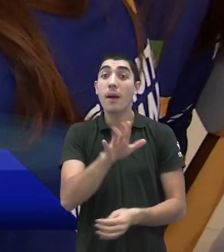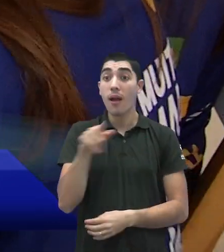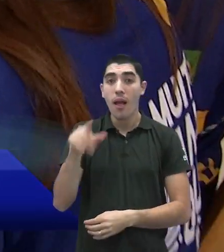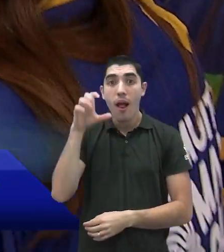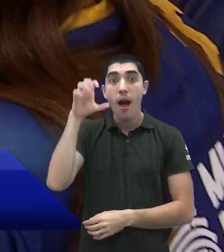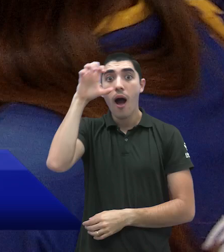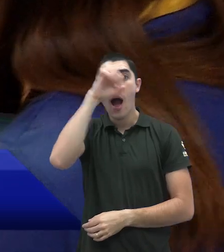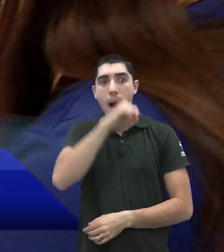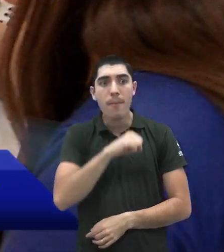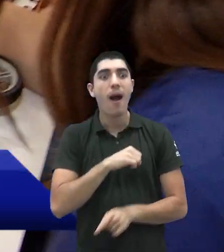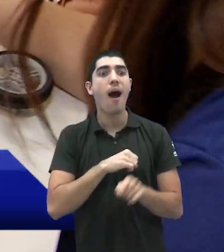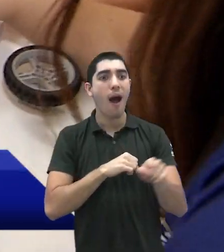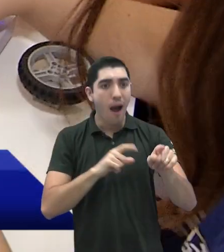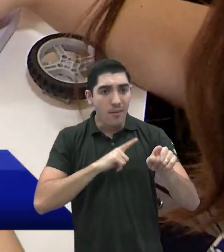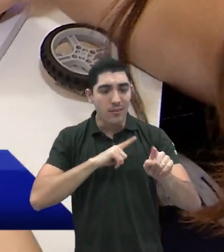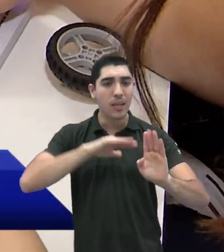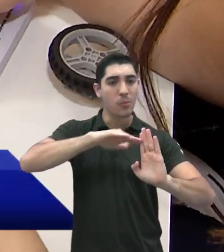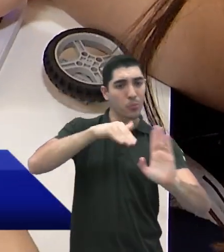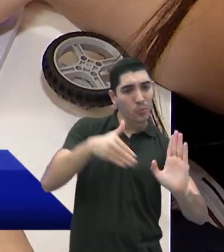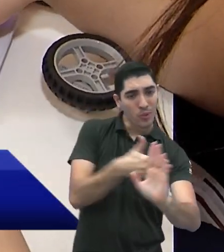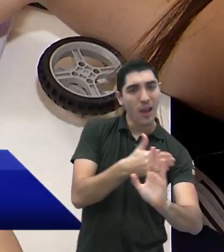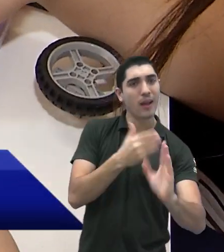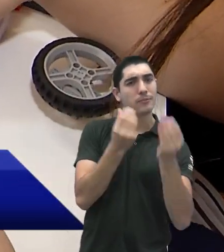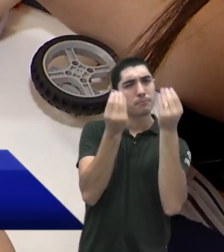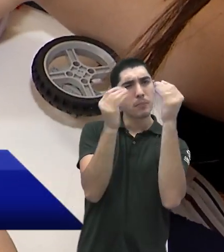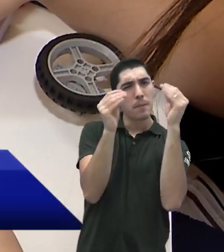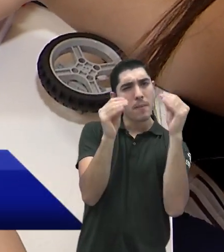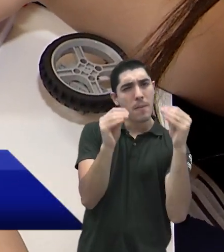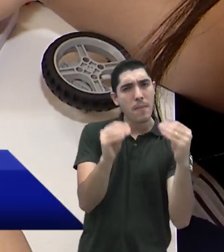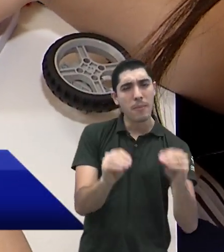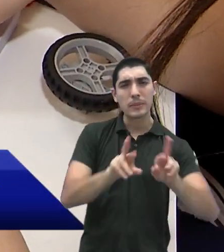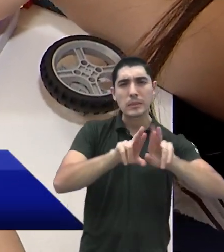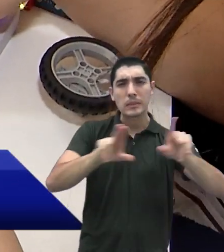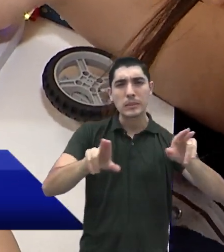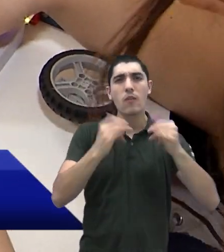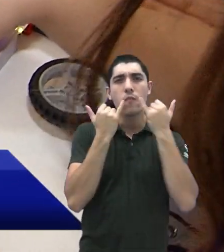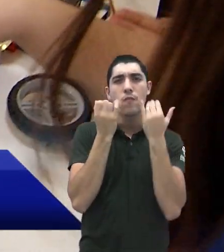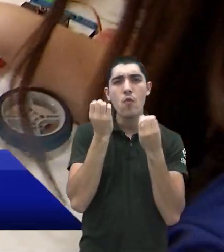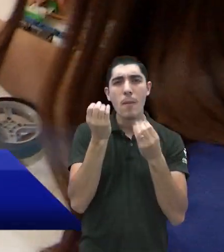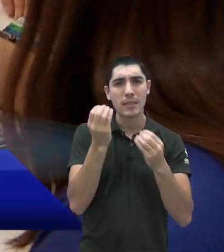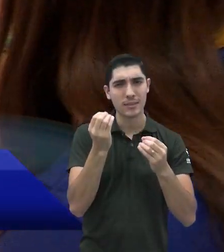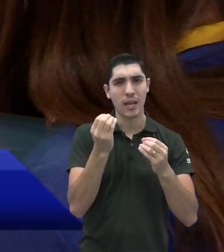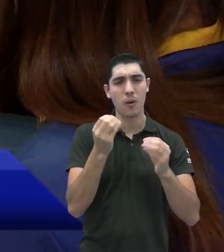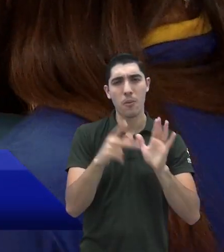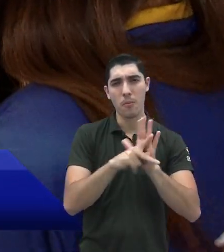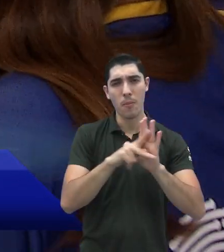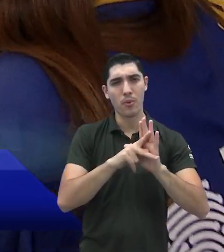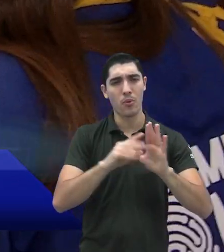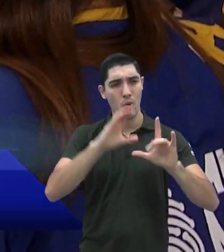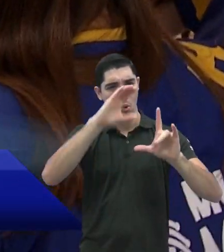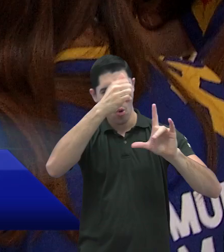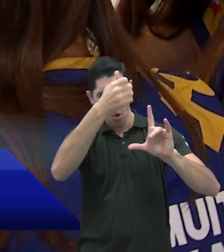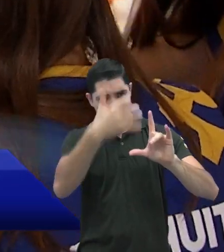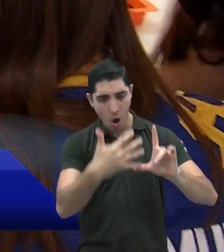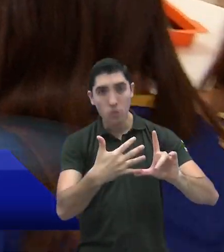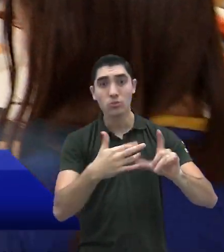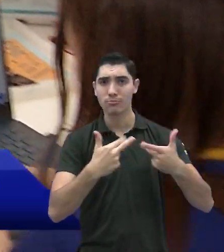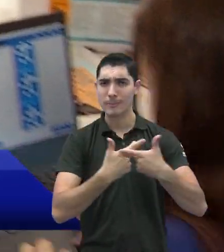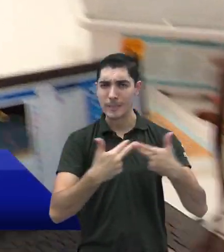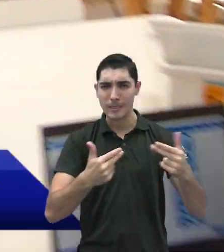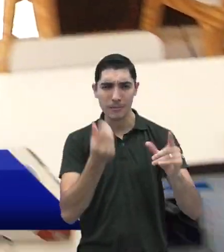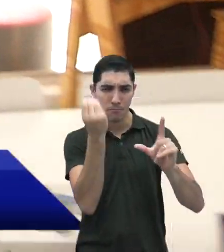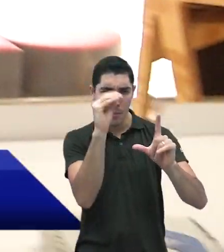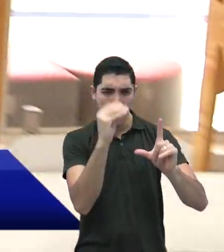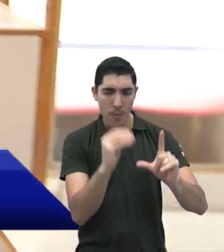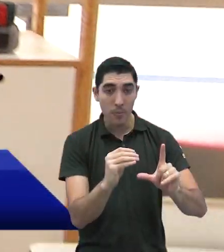mas que eles precisam ter aquele entendimento da lógica para desenvolver o programa e fazer, né, com que o microbit, que é o dispositivo